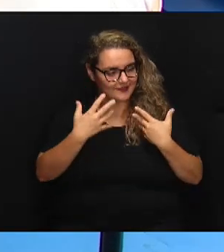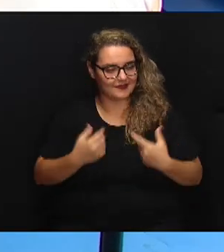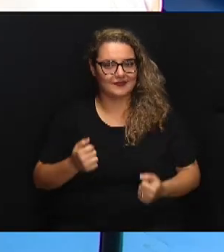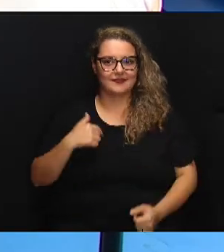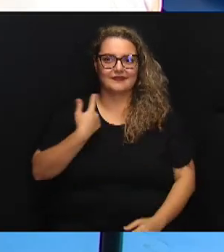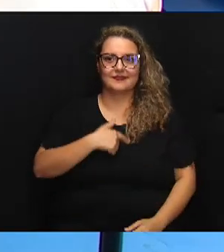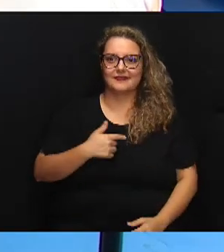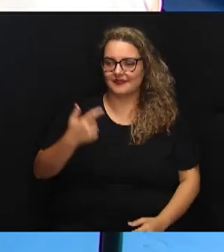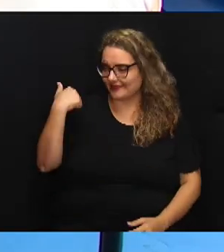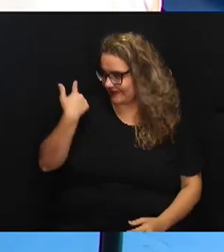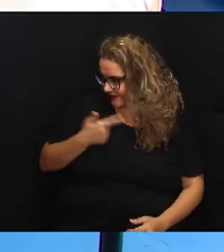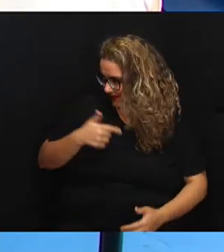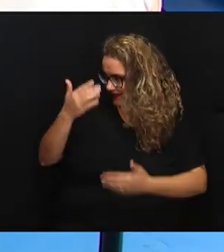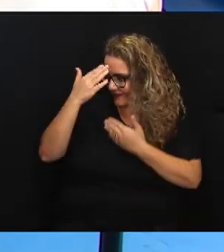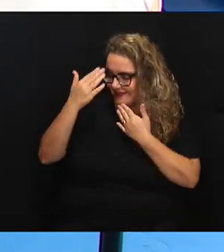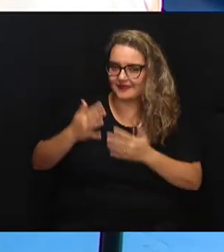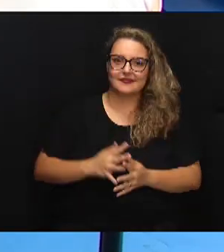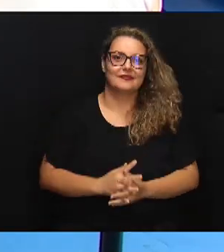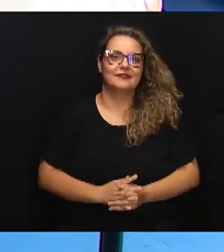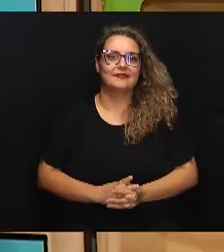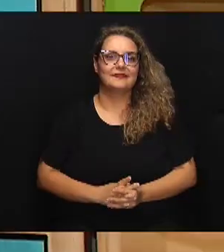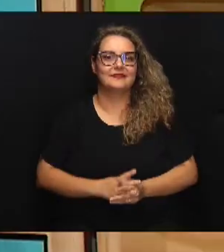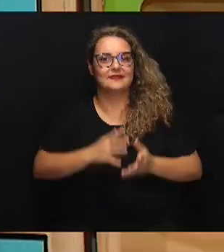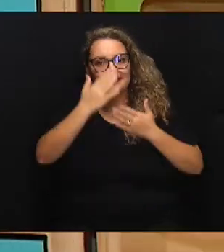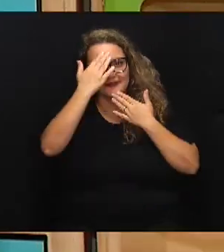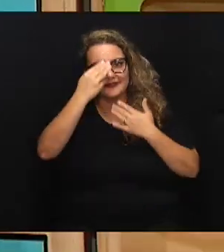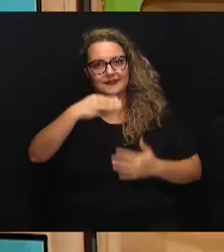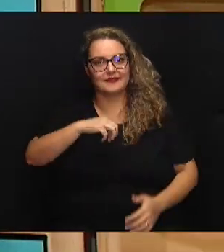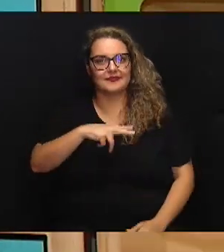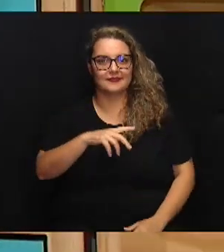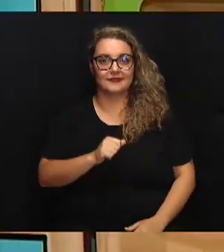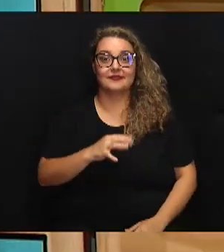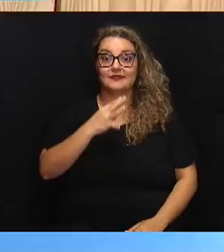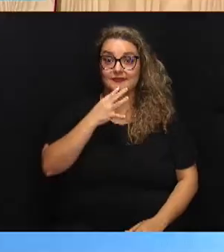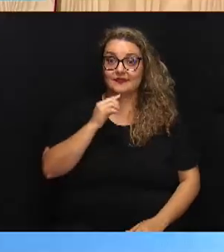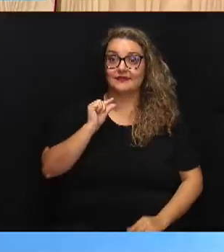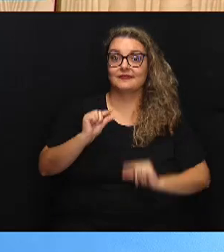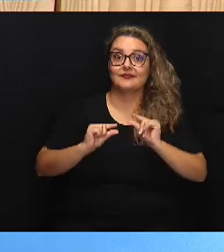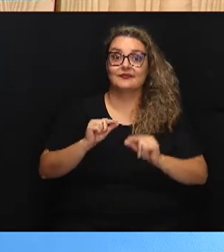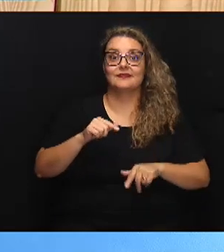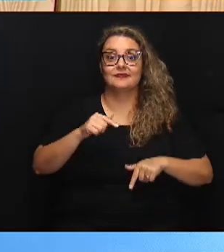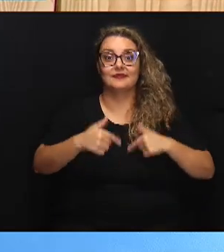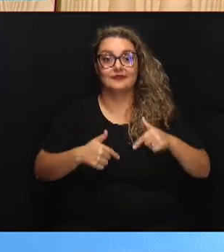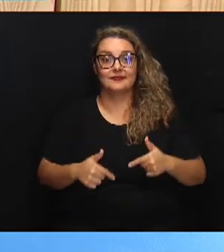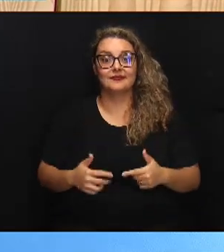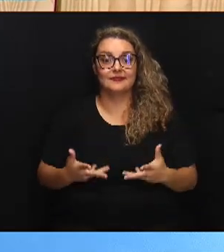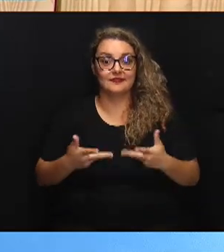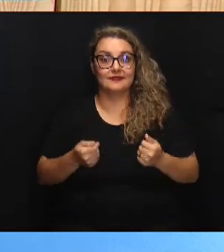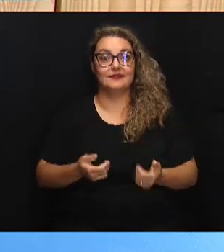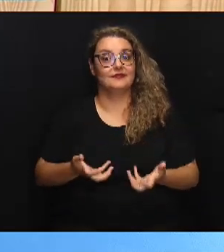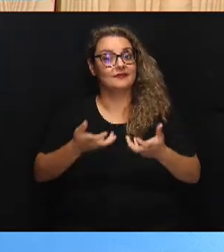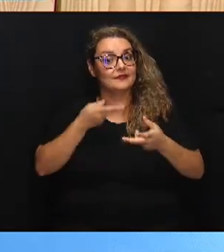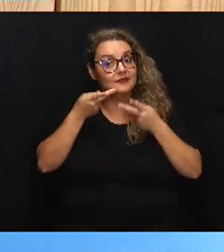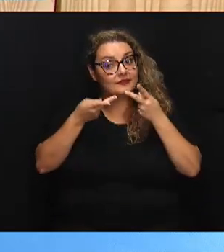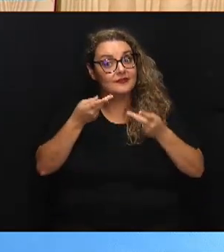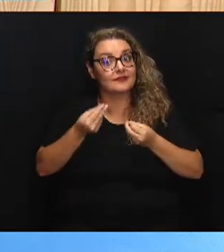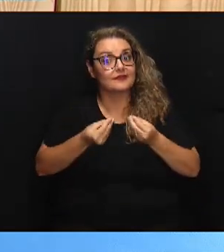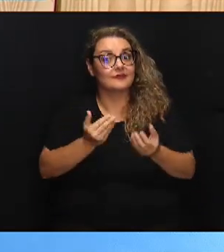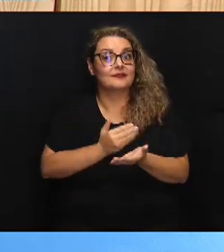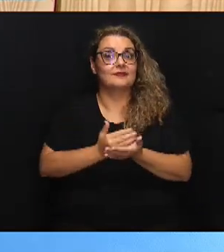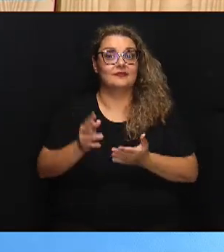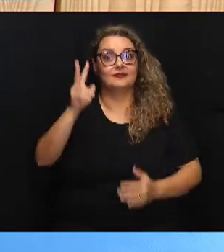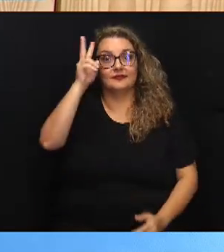aqui. Agradecemos. Obrigada, Márcia. Eu já conheci um pouco do trabalho, que é incrível. Eu queria que você falasse como é que começou essa